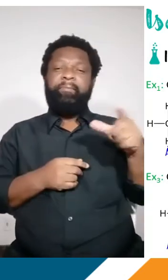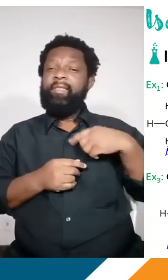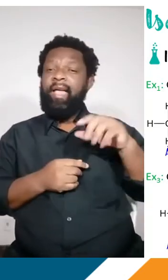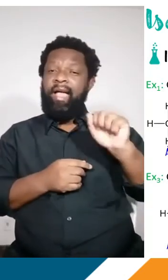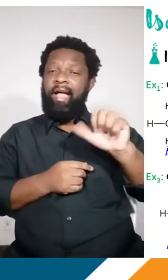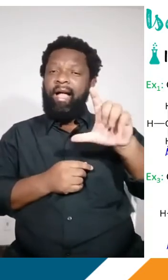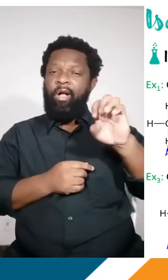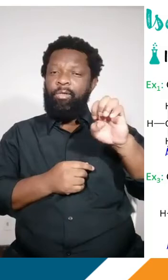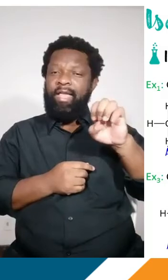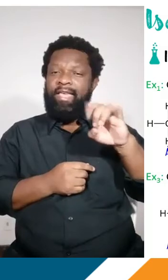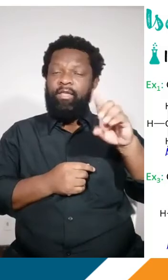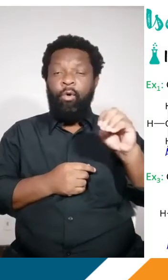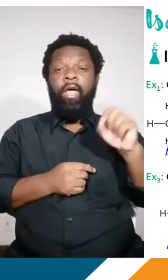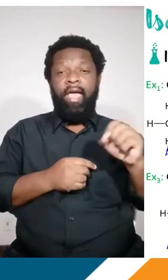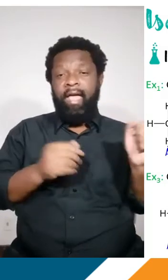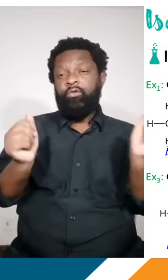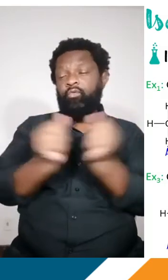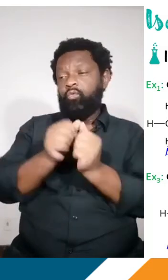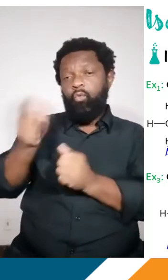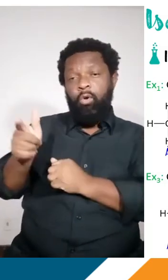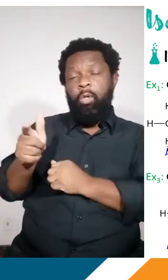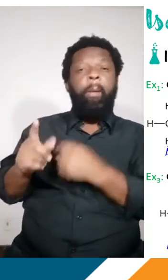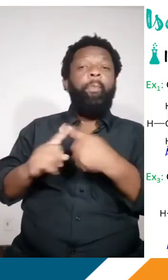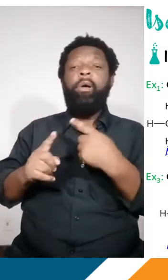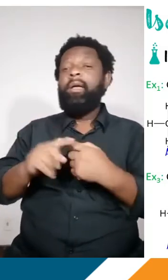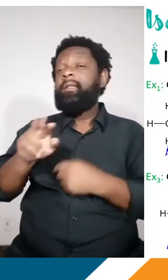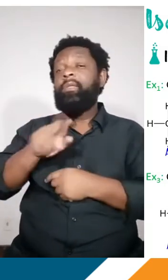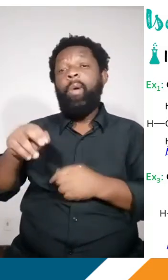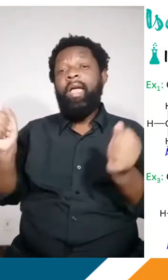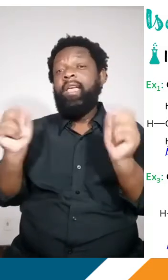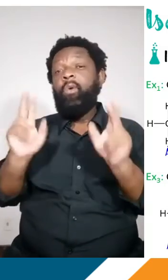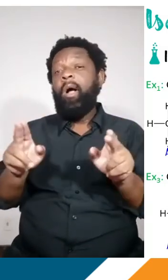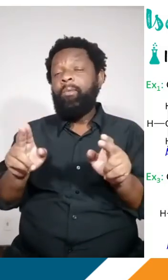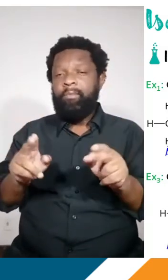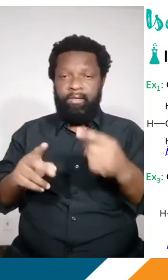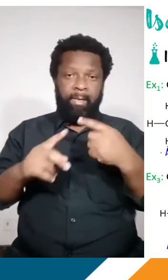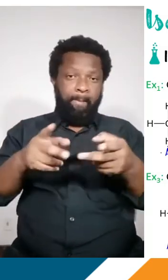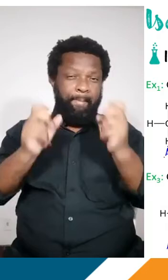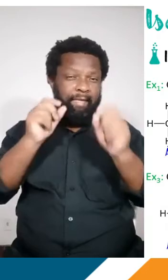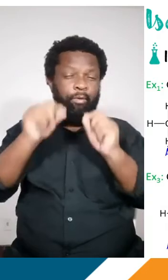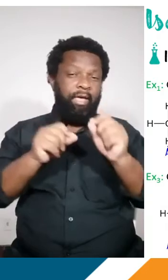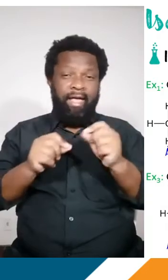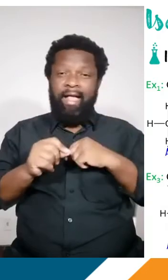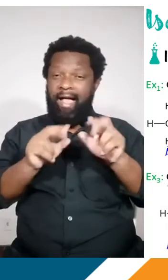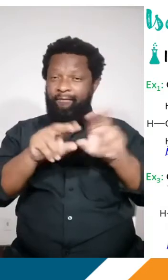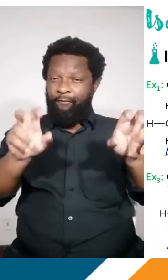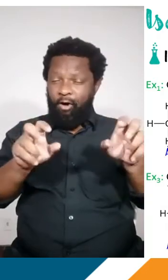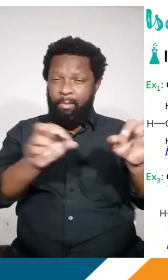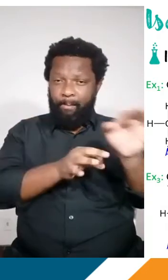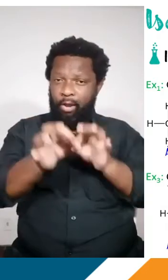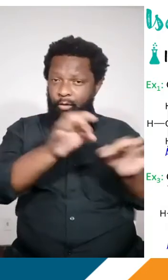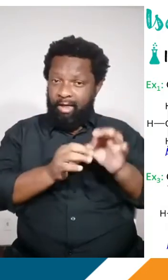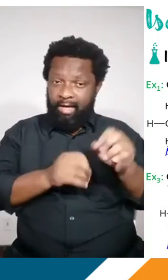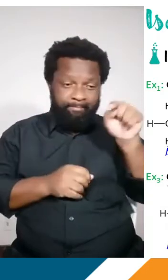esse aldeído, é isômero desse éster. E por que não? Porque repara que as fórmulas